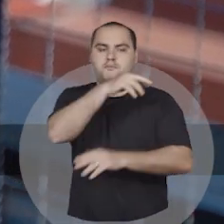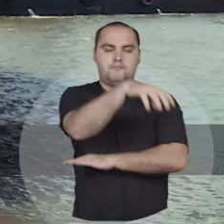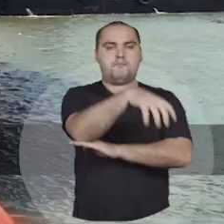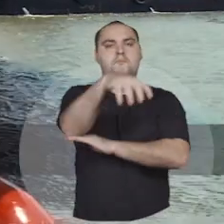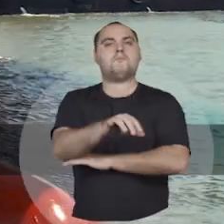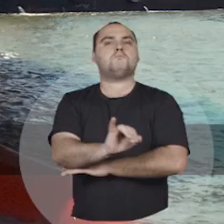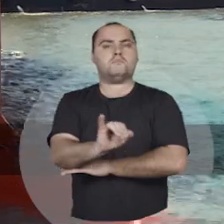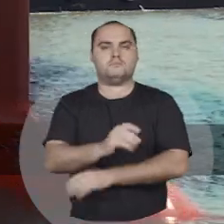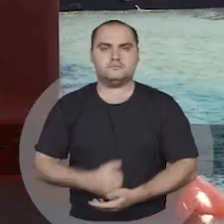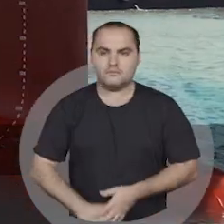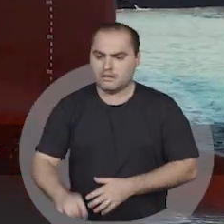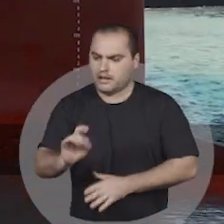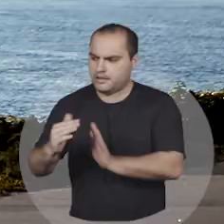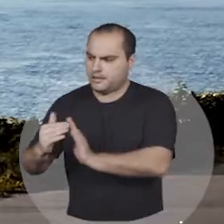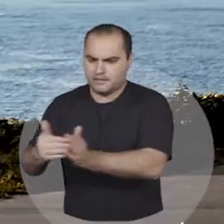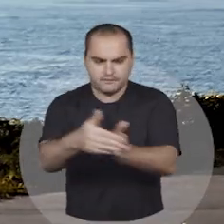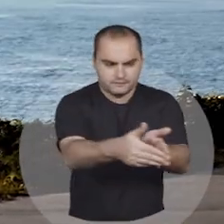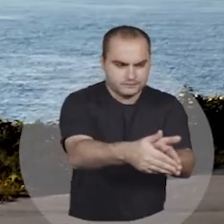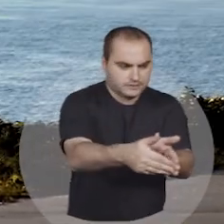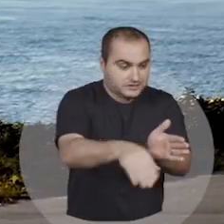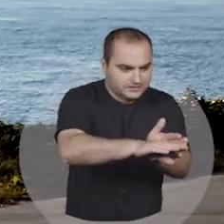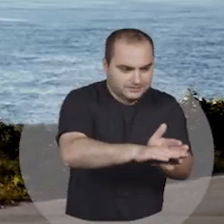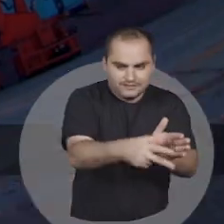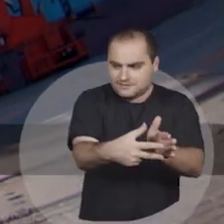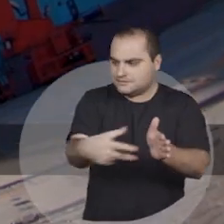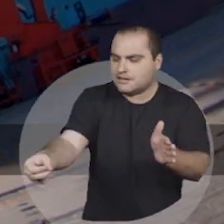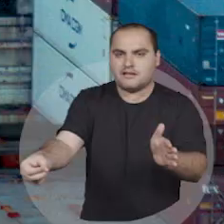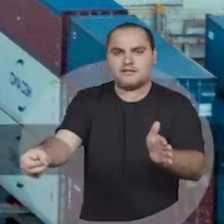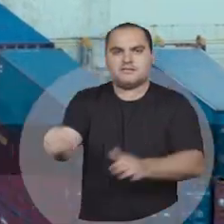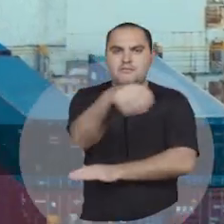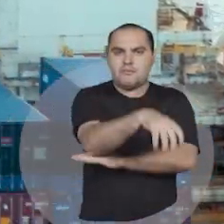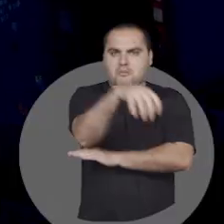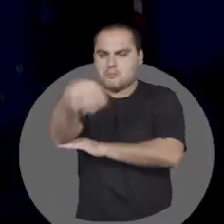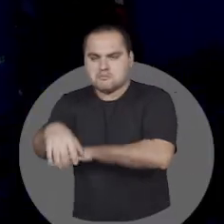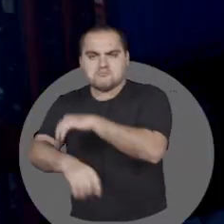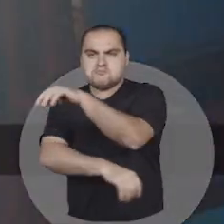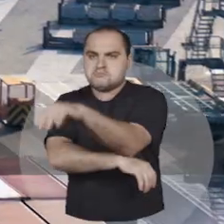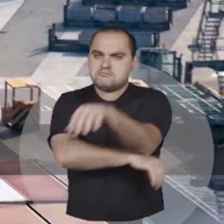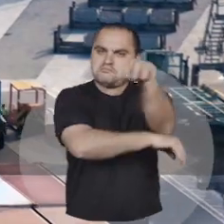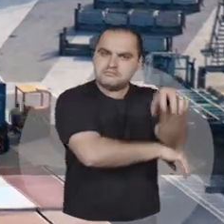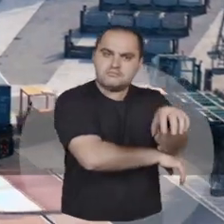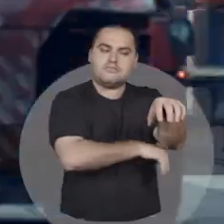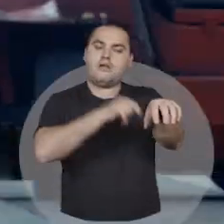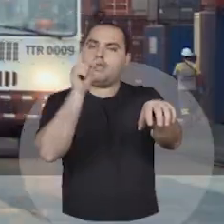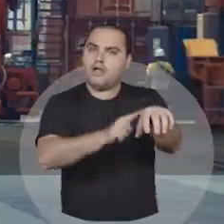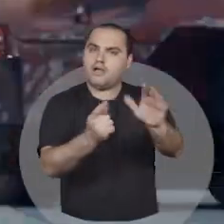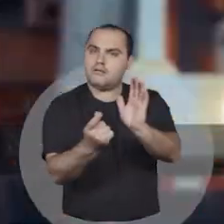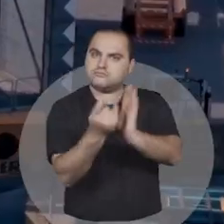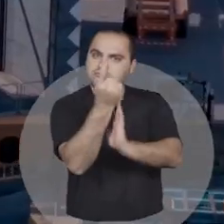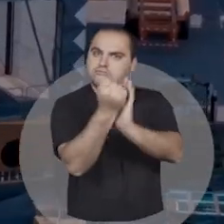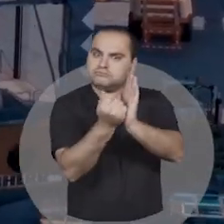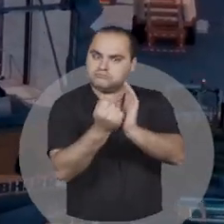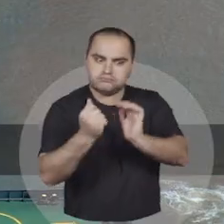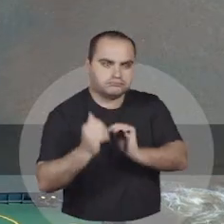Itajaí. Cada navio que chega, cada navio que parte, cada contêiner movimentado faz a nossa economia avançar